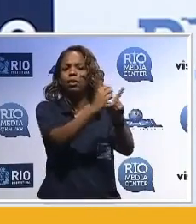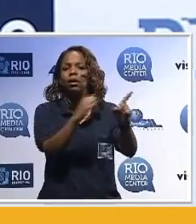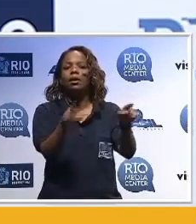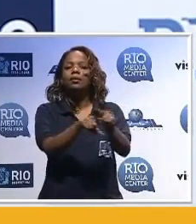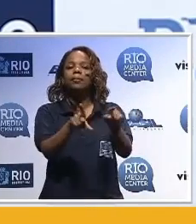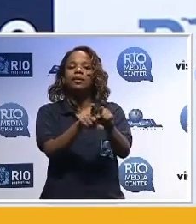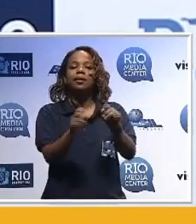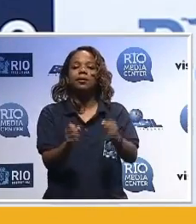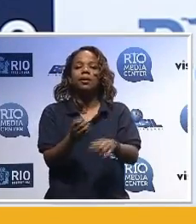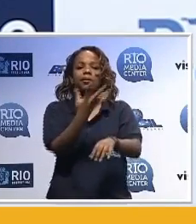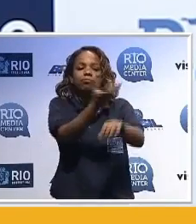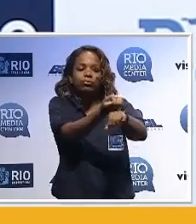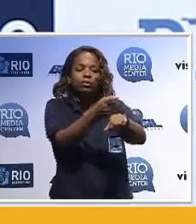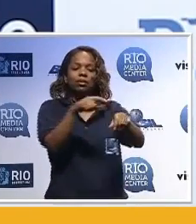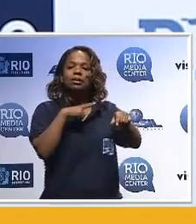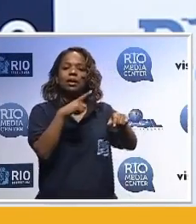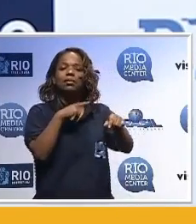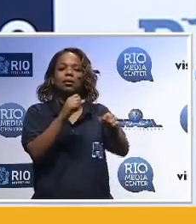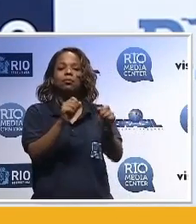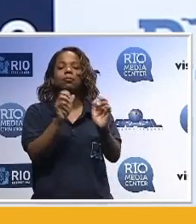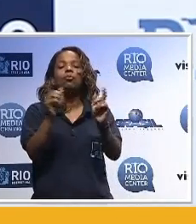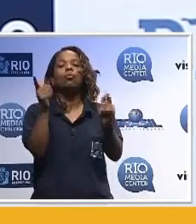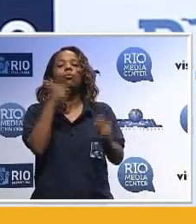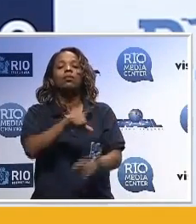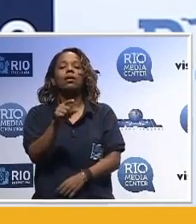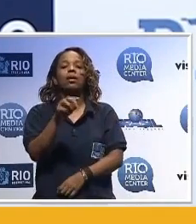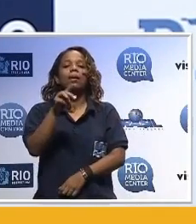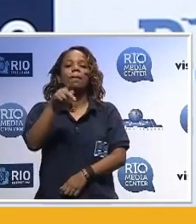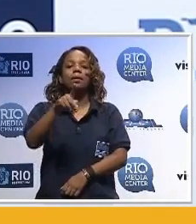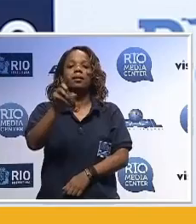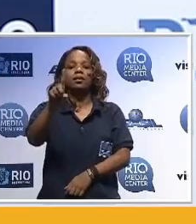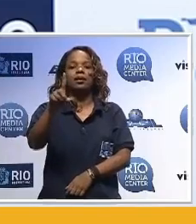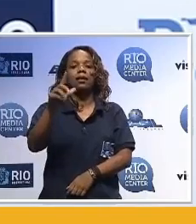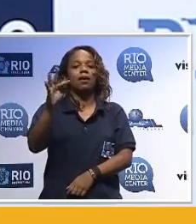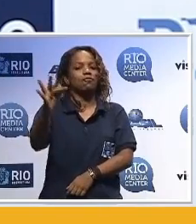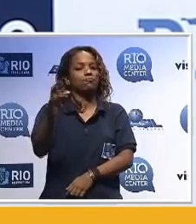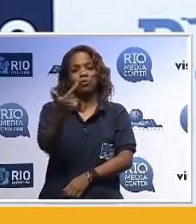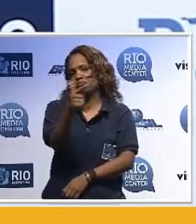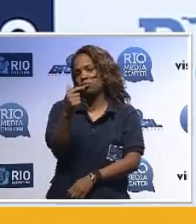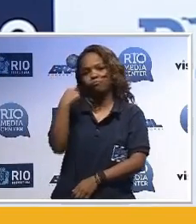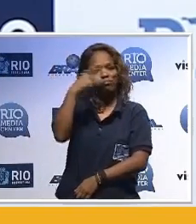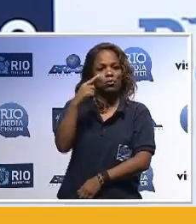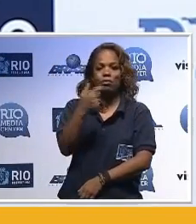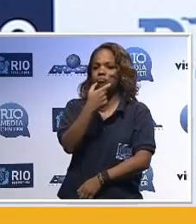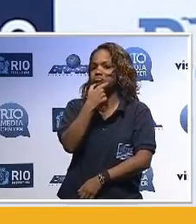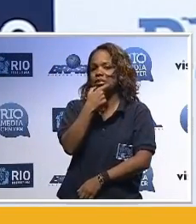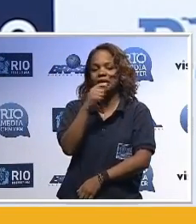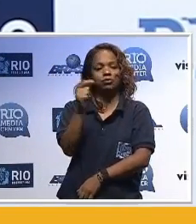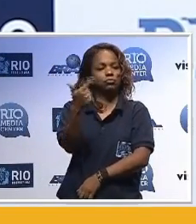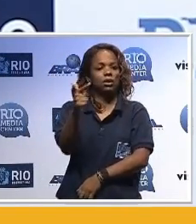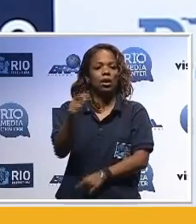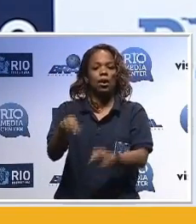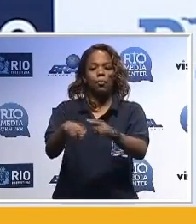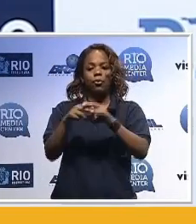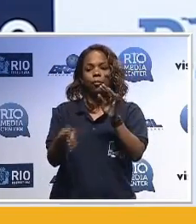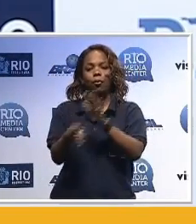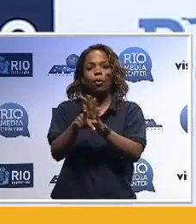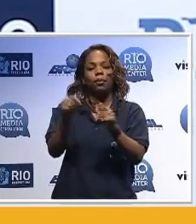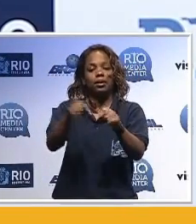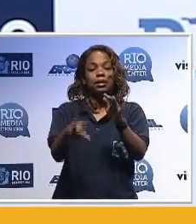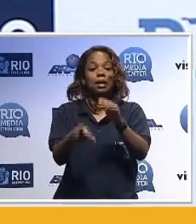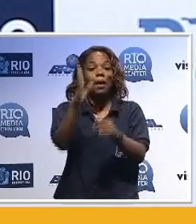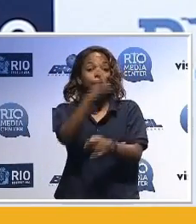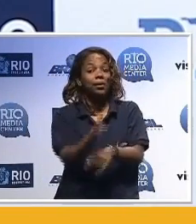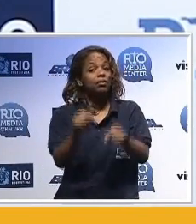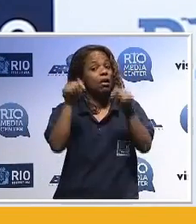para leitor de tela. Não está em inglês e espanhol, por quê? Porque ele é para o prestador de serviço turístico